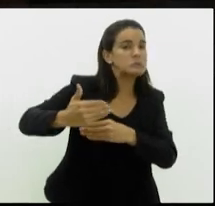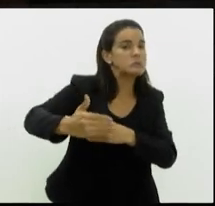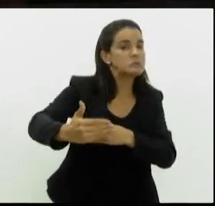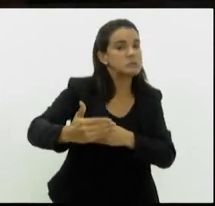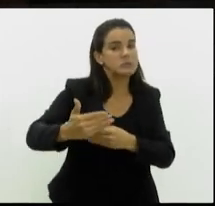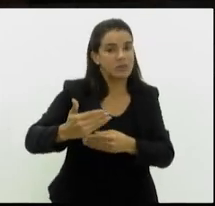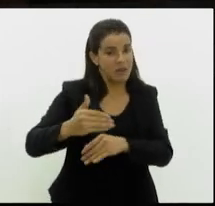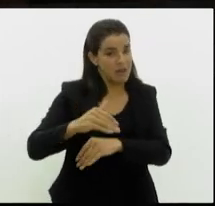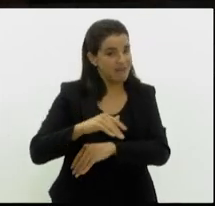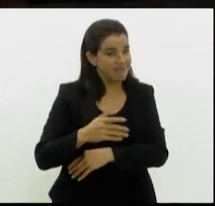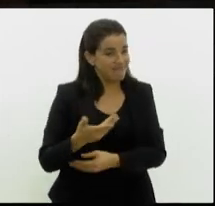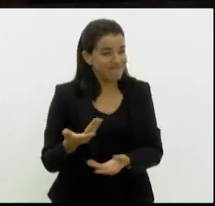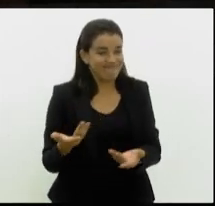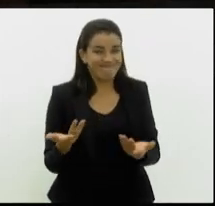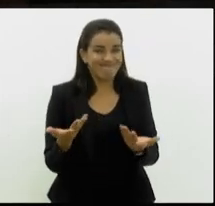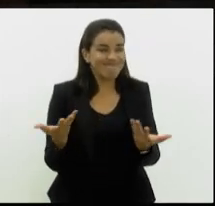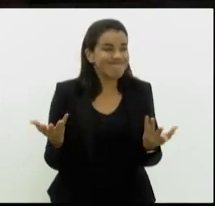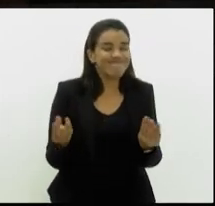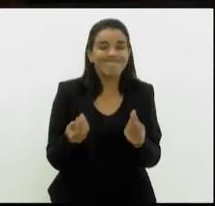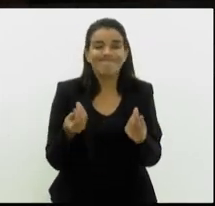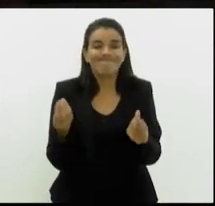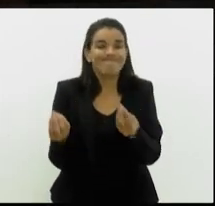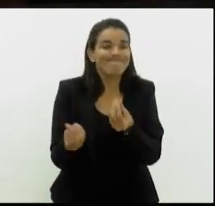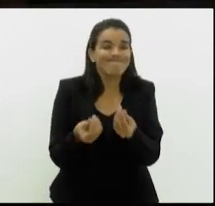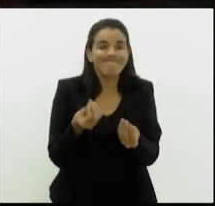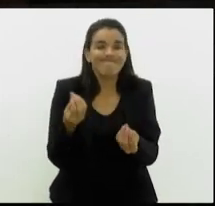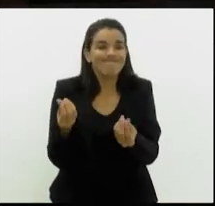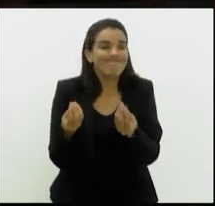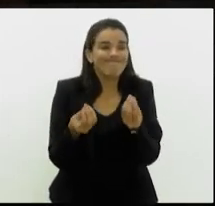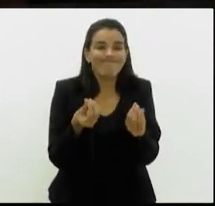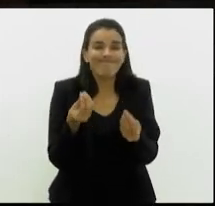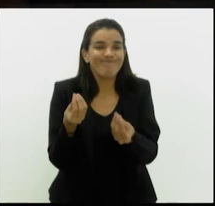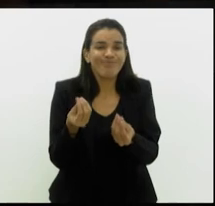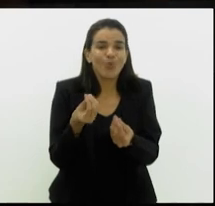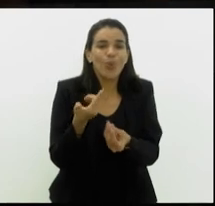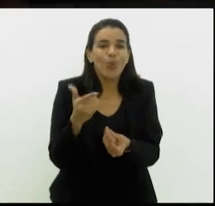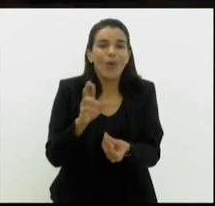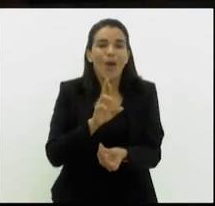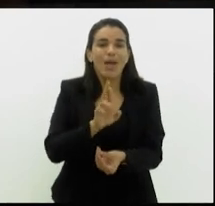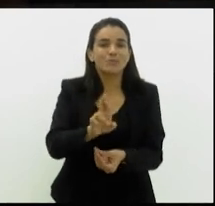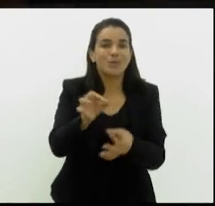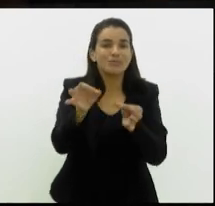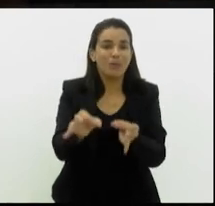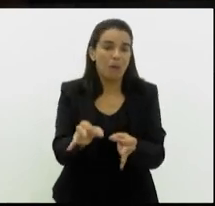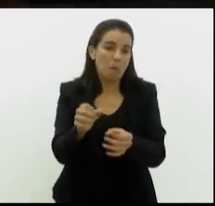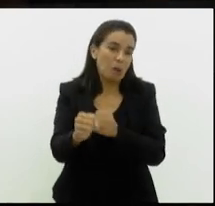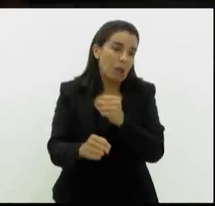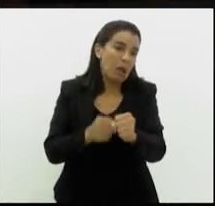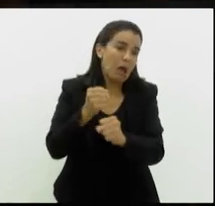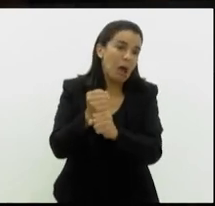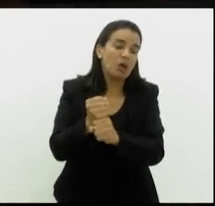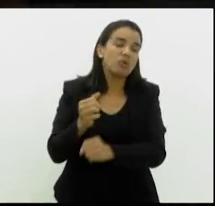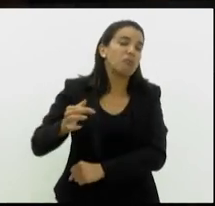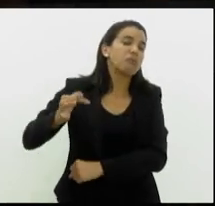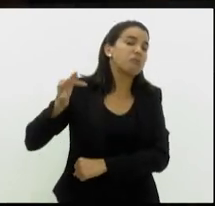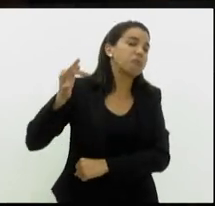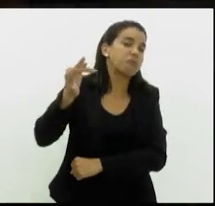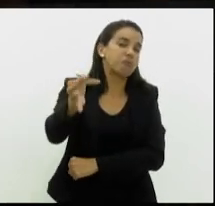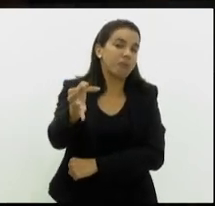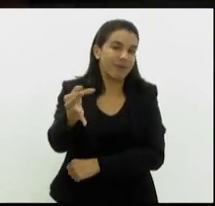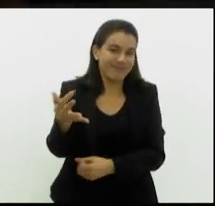a resposta mais vaga possível. Né? Próximos anos, pode ser ano que vem ou daqui a muitos anos.